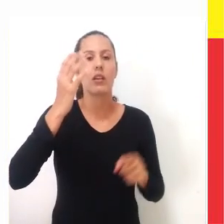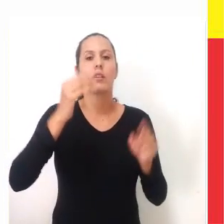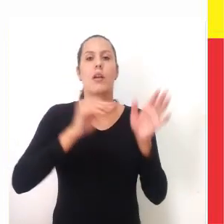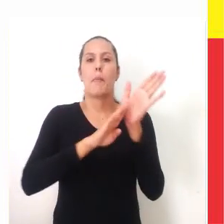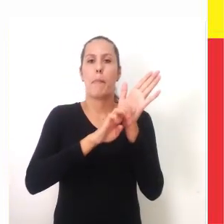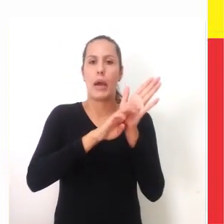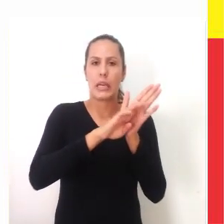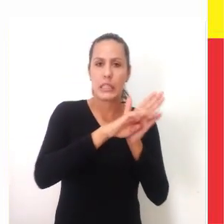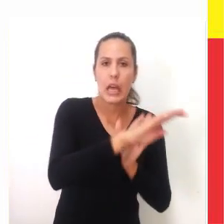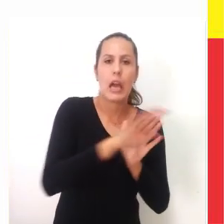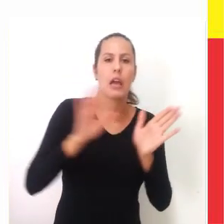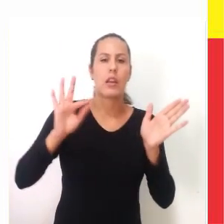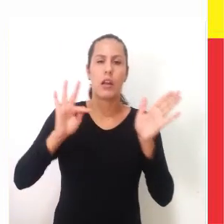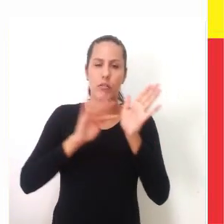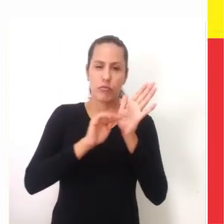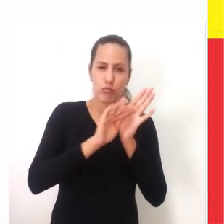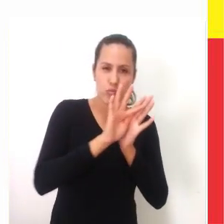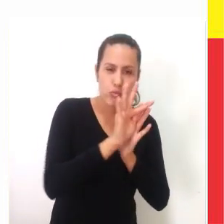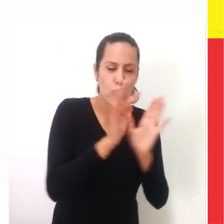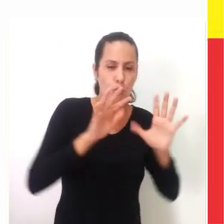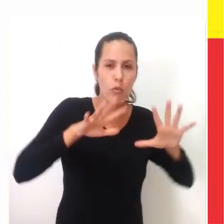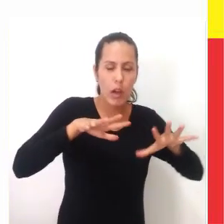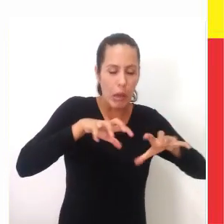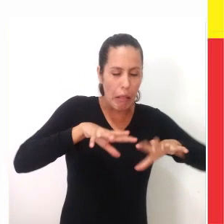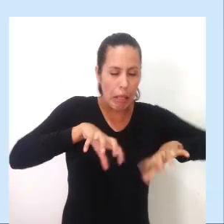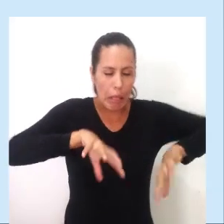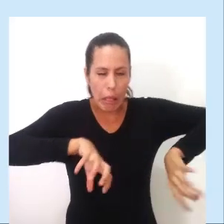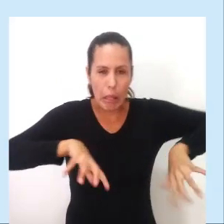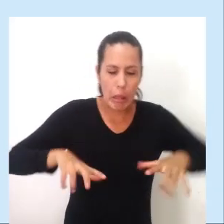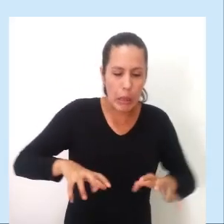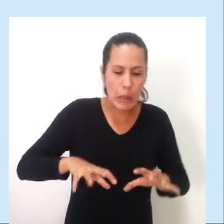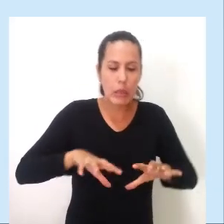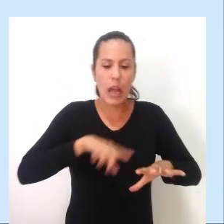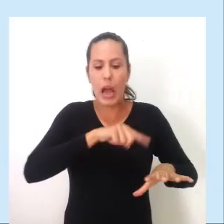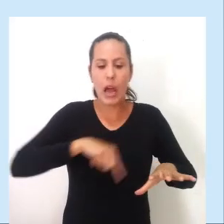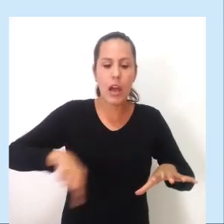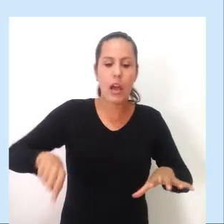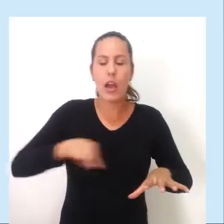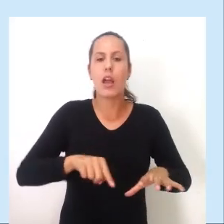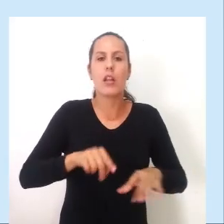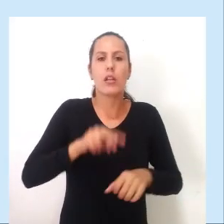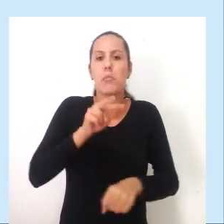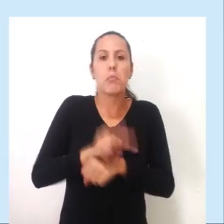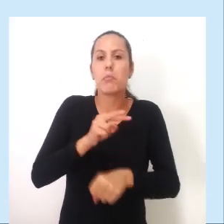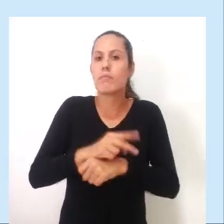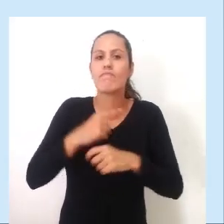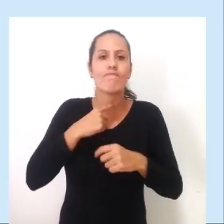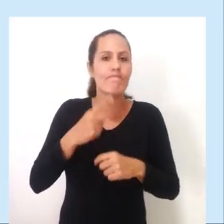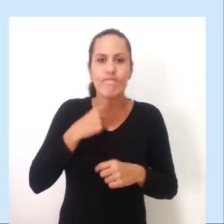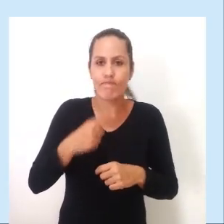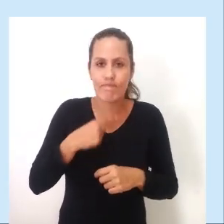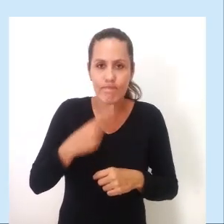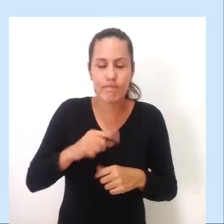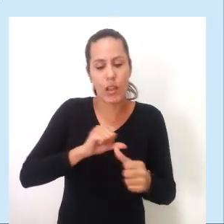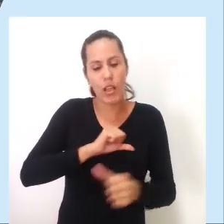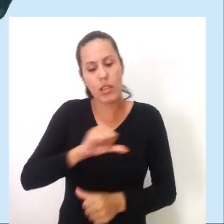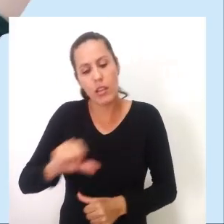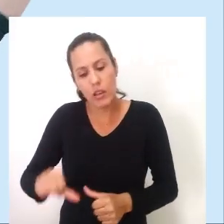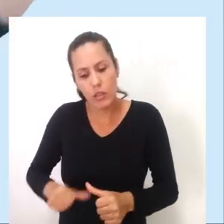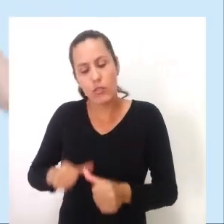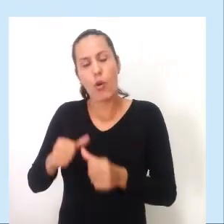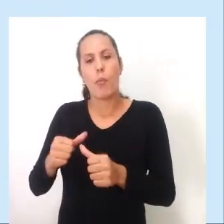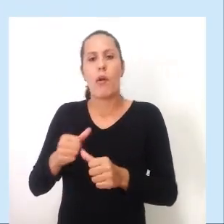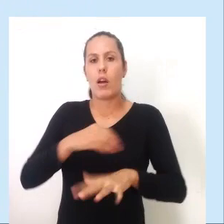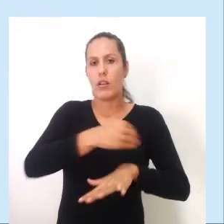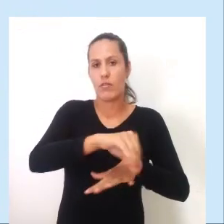e fungos vão começar a agir. E aí, o ser vivo não é preservado para se transformar num